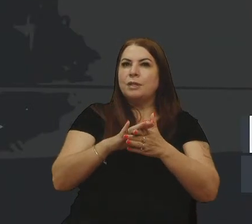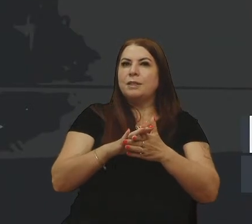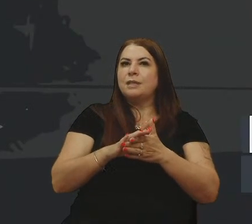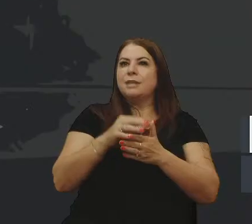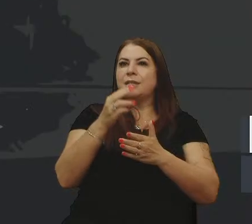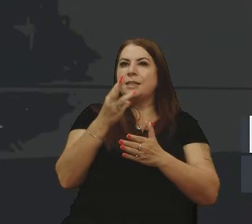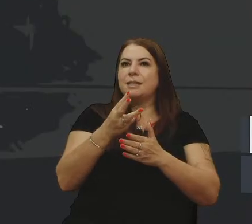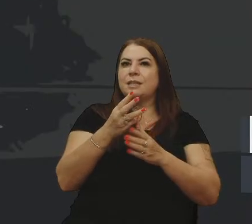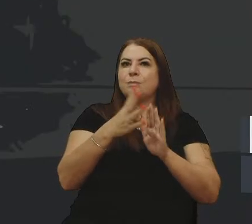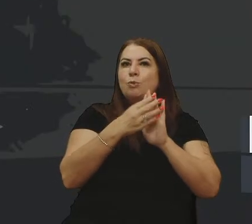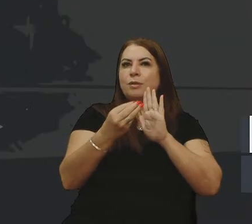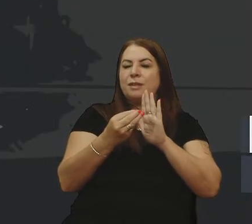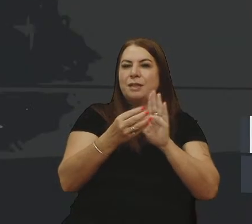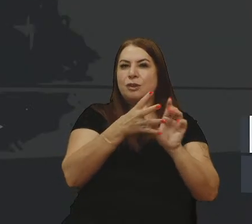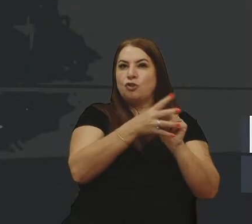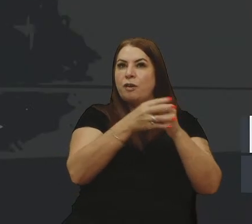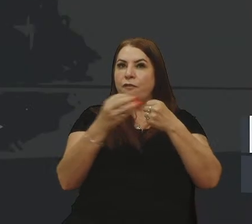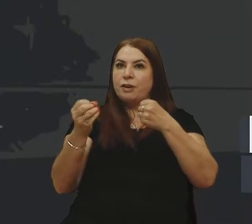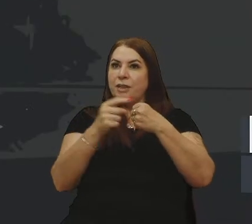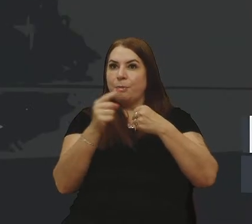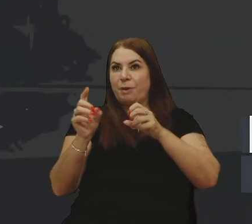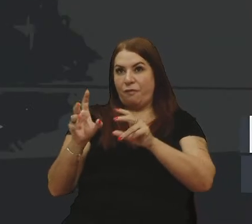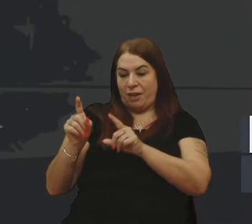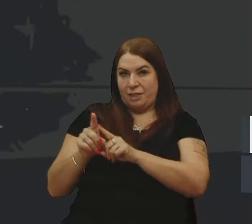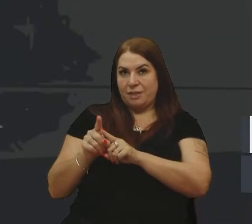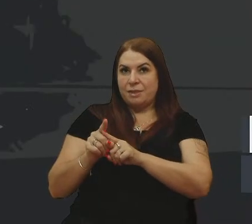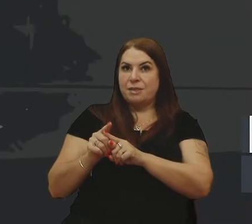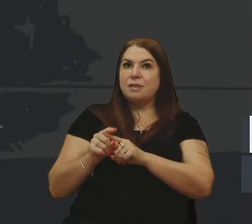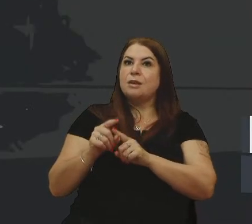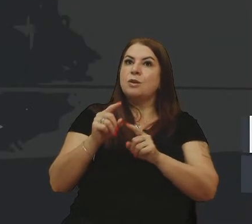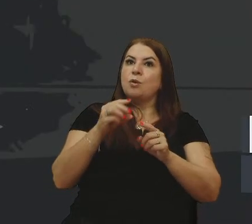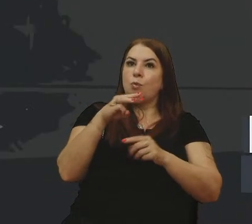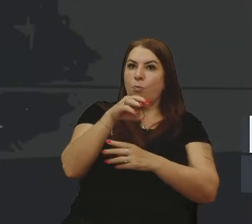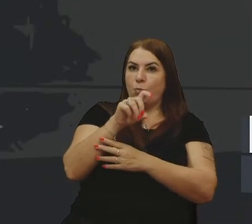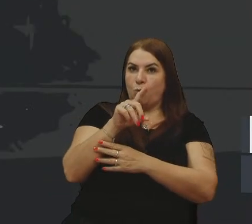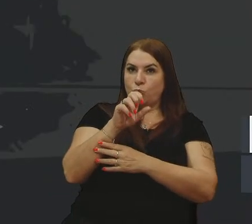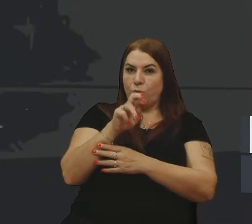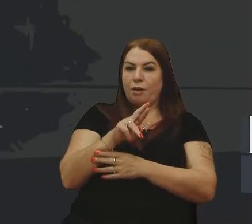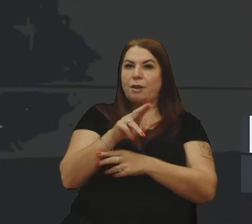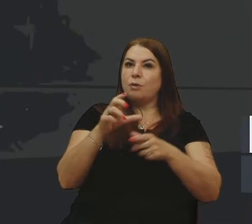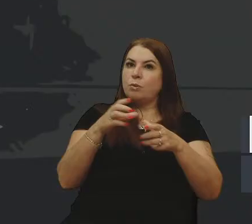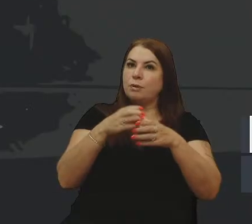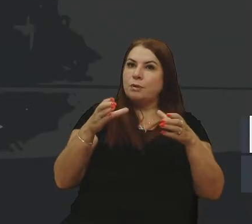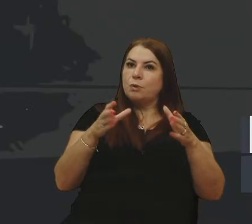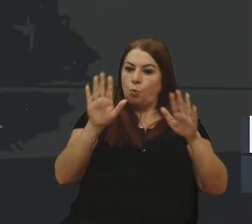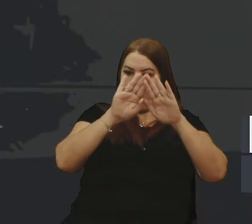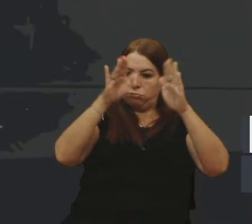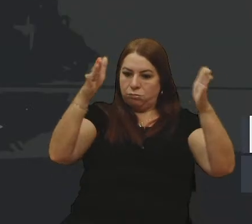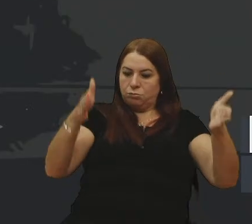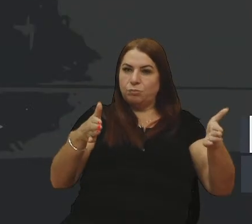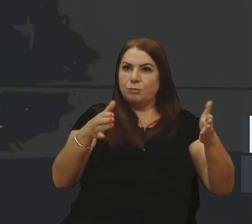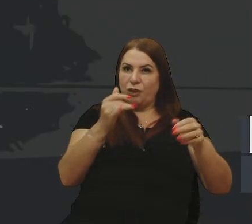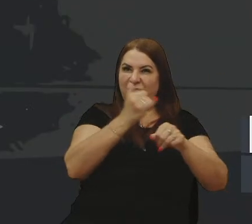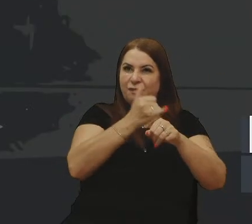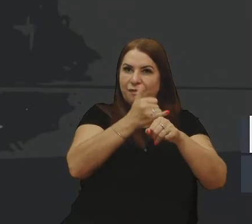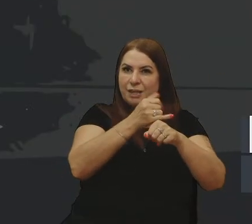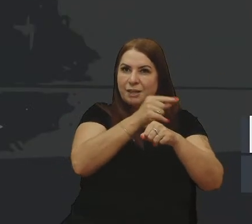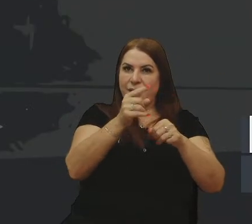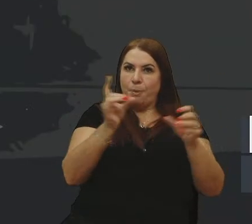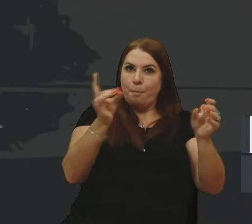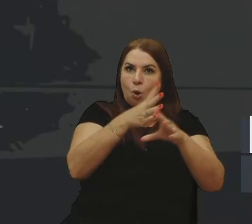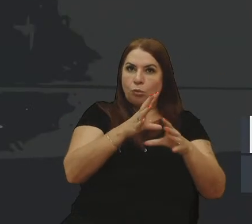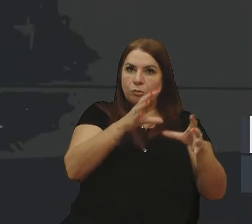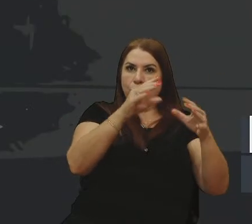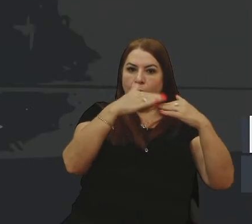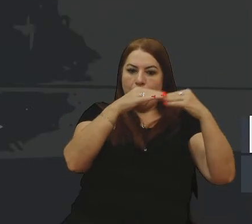3 modelos de franquia para oferecer para o mercado para venda. Um modelo modular, que é literalmente do tamanho de um container. Essa loja chega pronta na caçamba